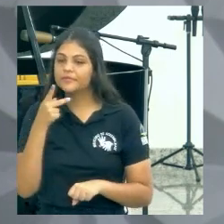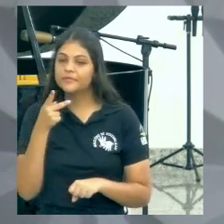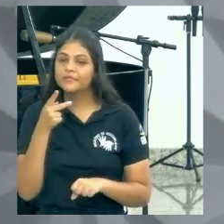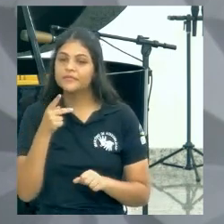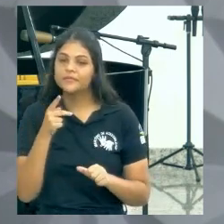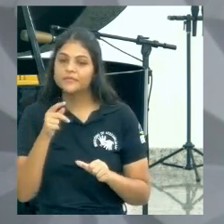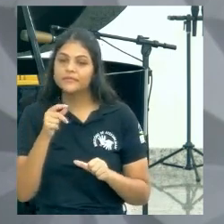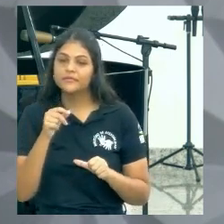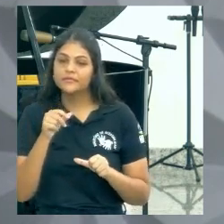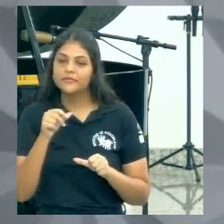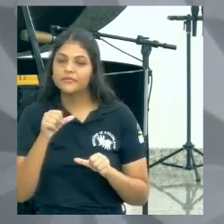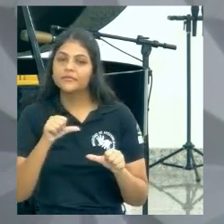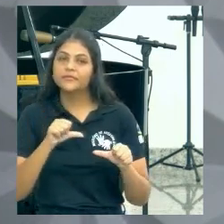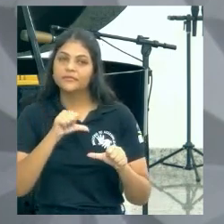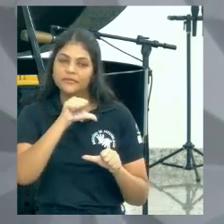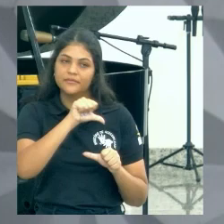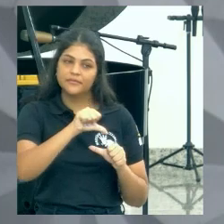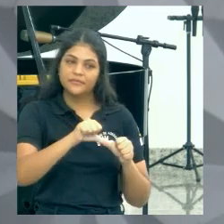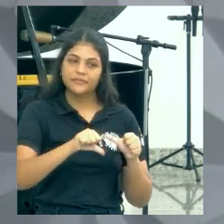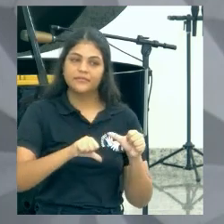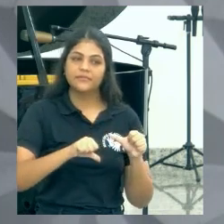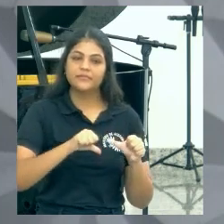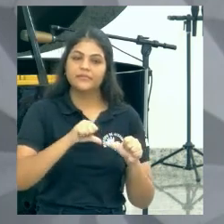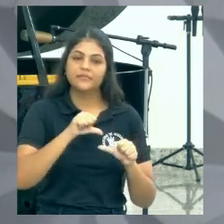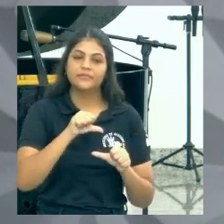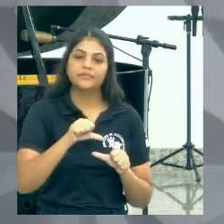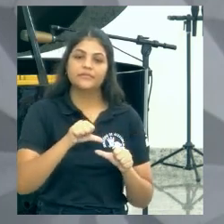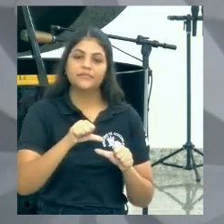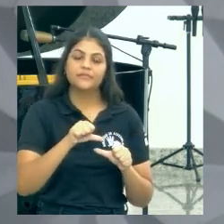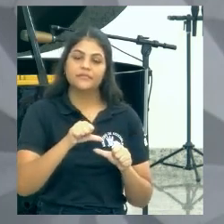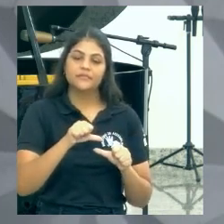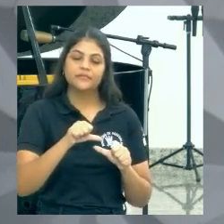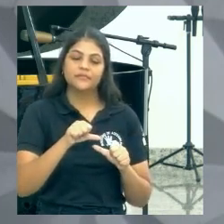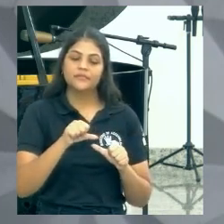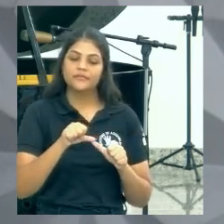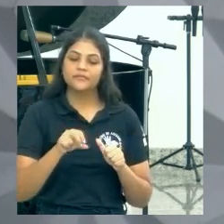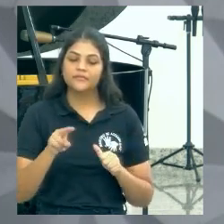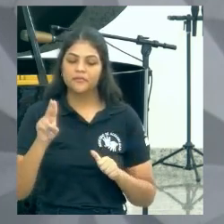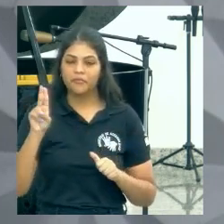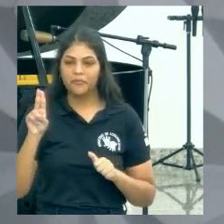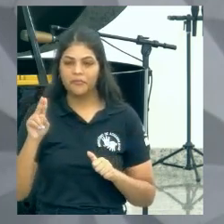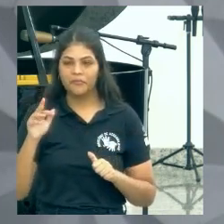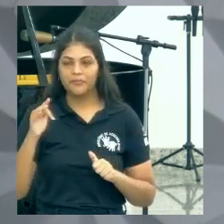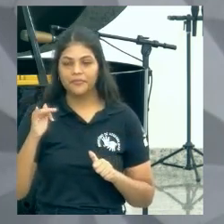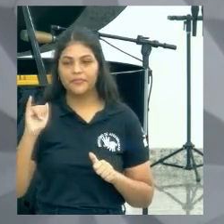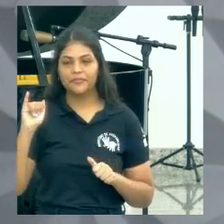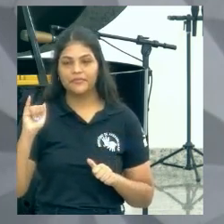transferir Davi para a UTI geral.